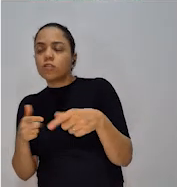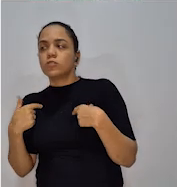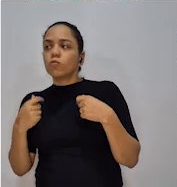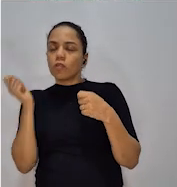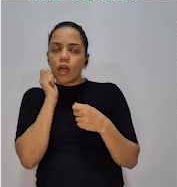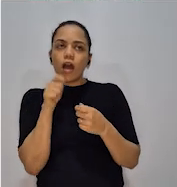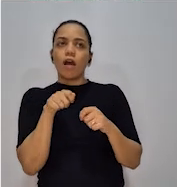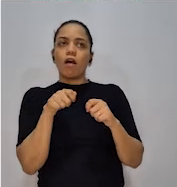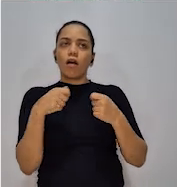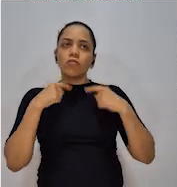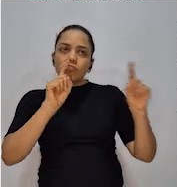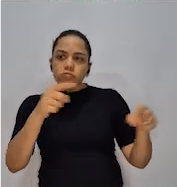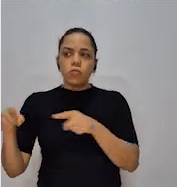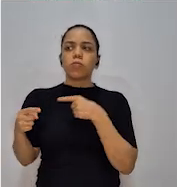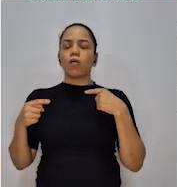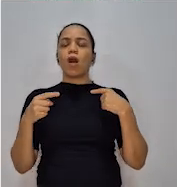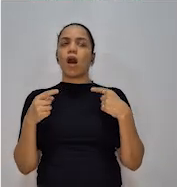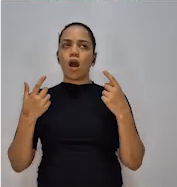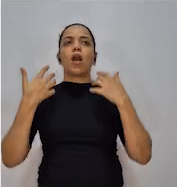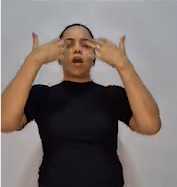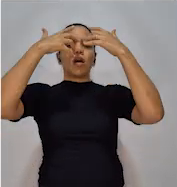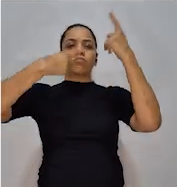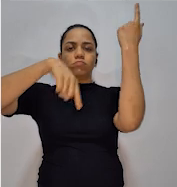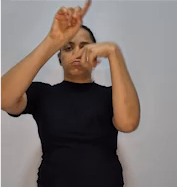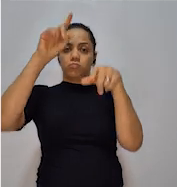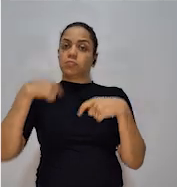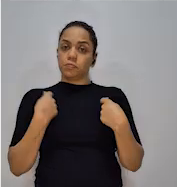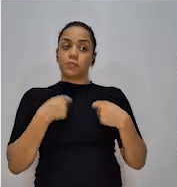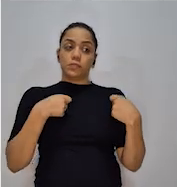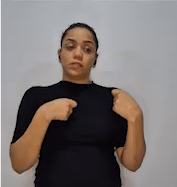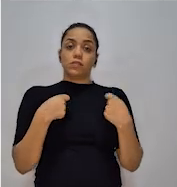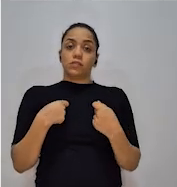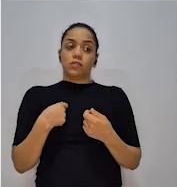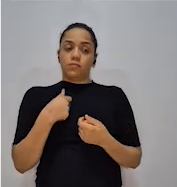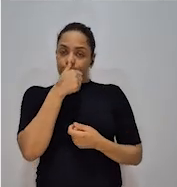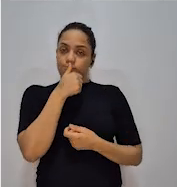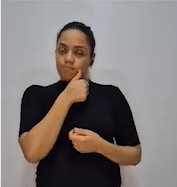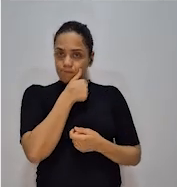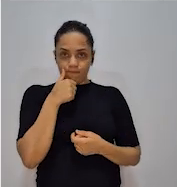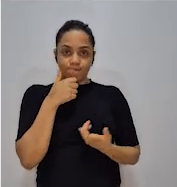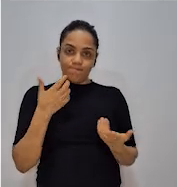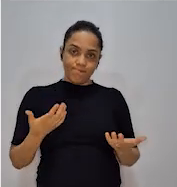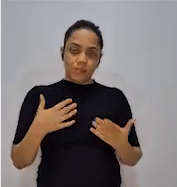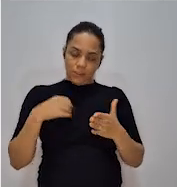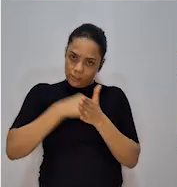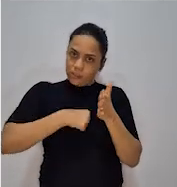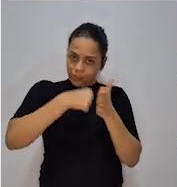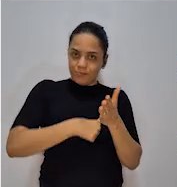para isso que a gente precisa resistir, né? Aí, nesse efeito backlash,